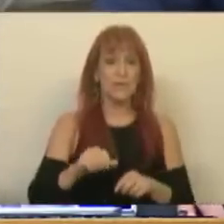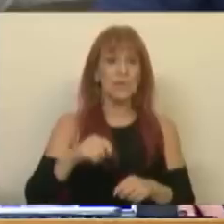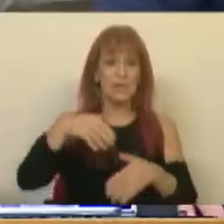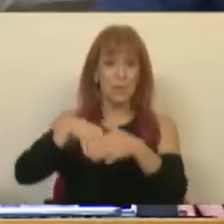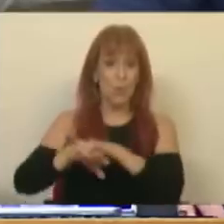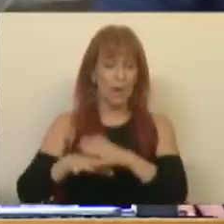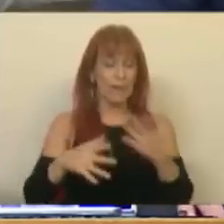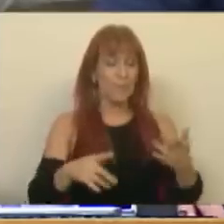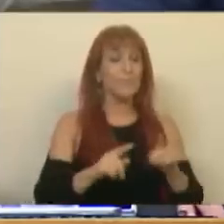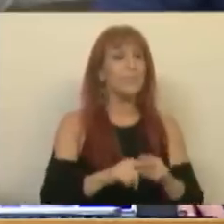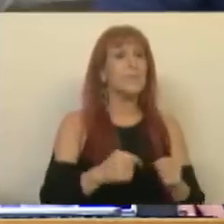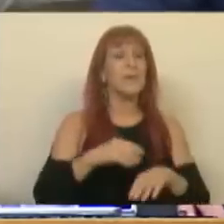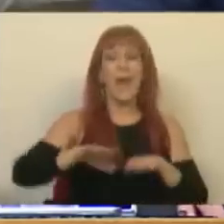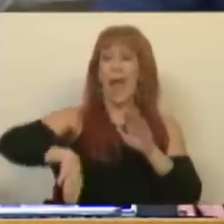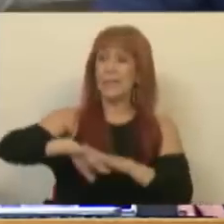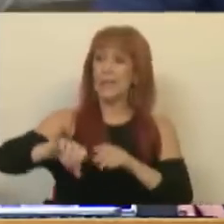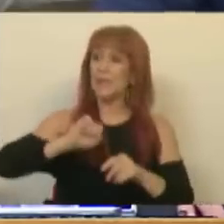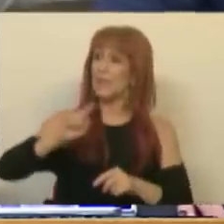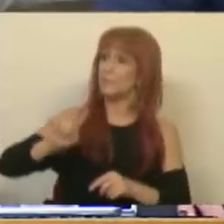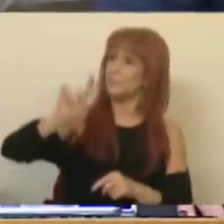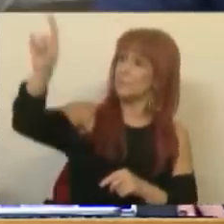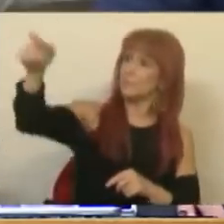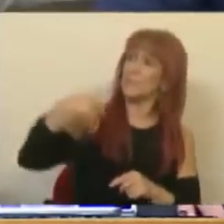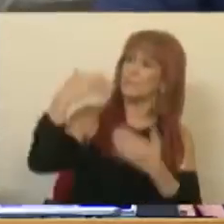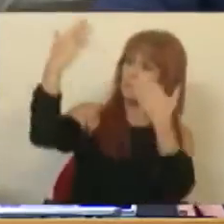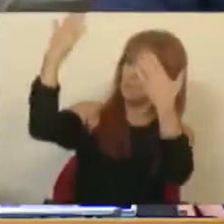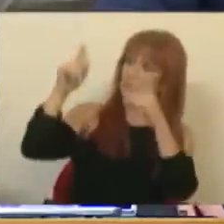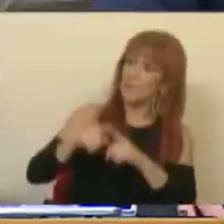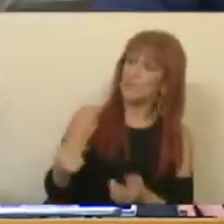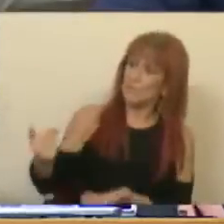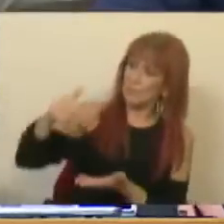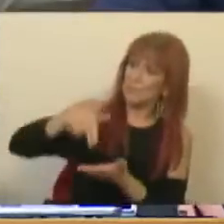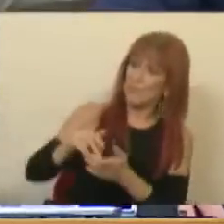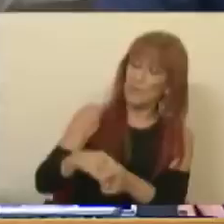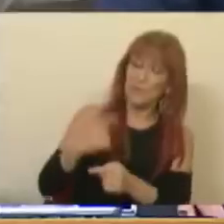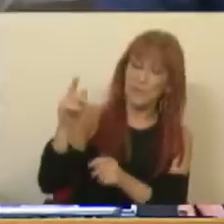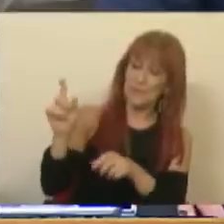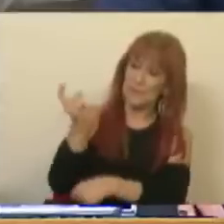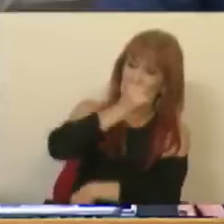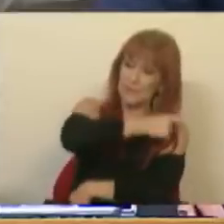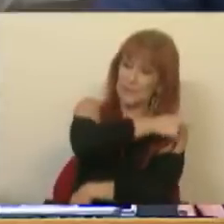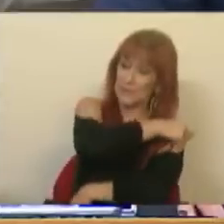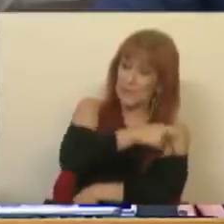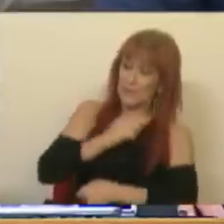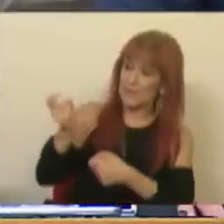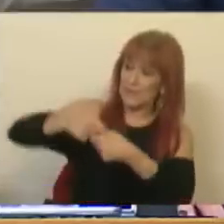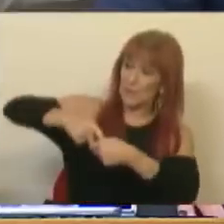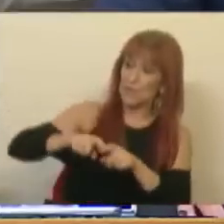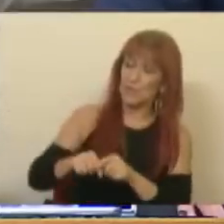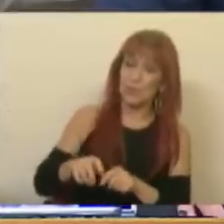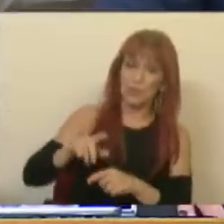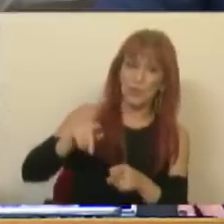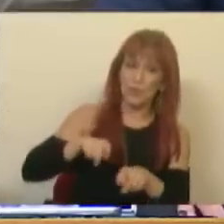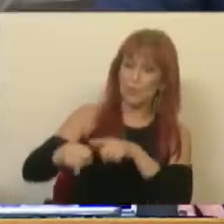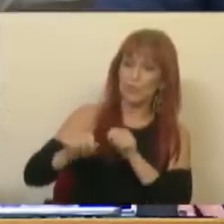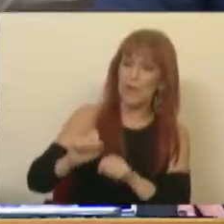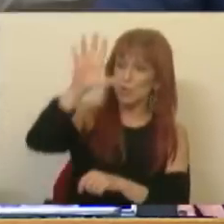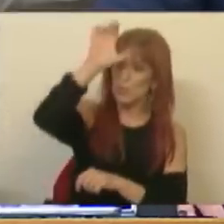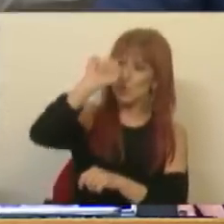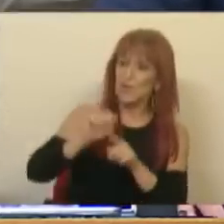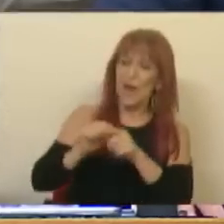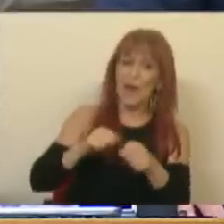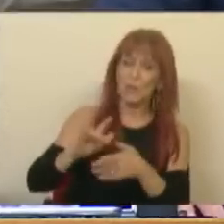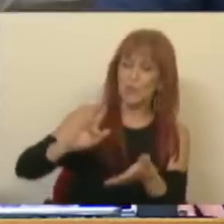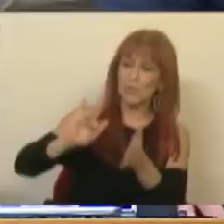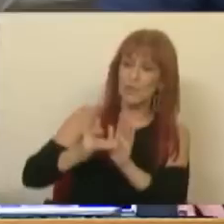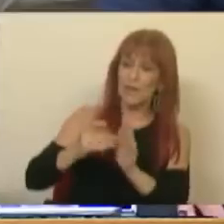da guarda e à minha direita queria saudar também a presença de uma delegação deputado do estado do brasileiro do Amazonas